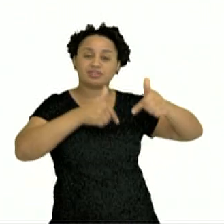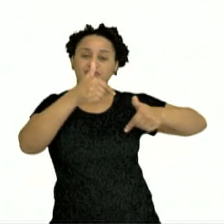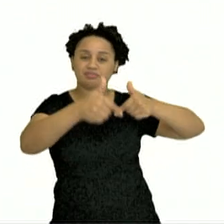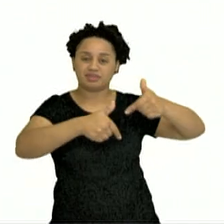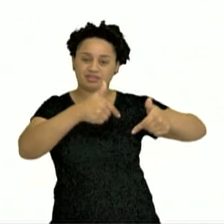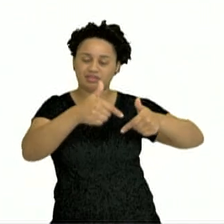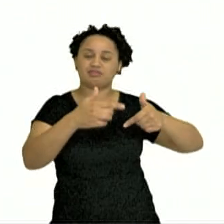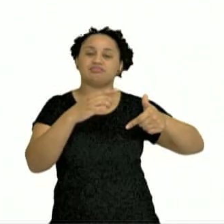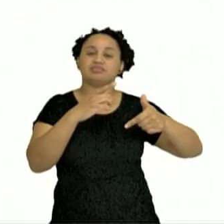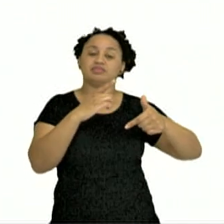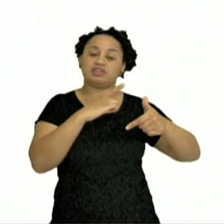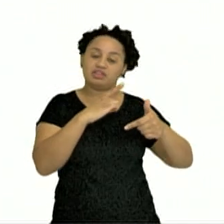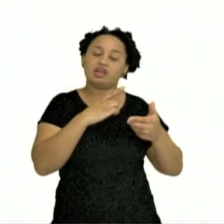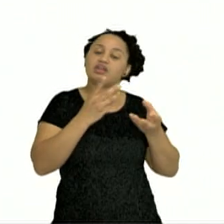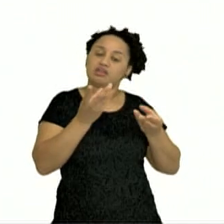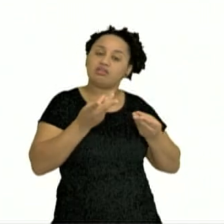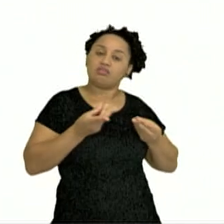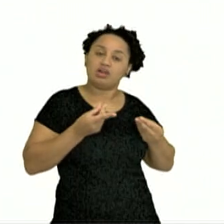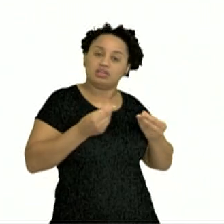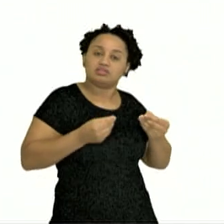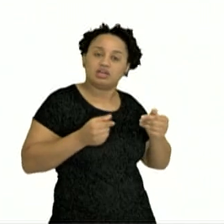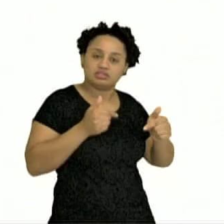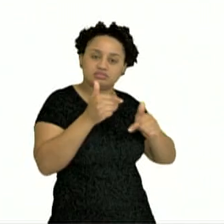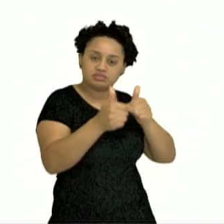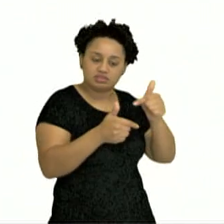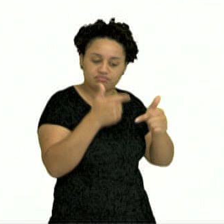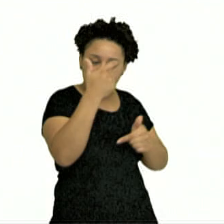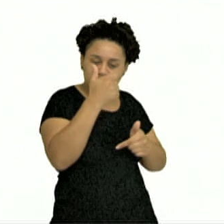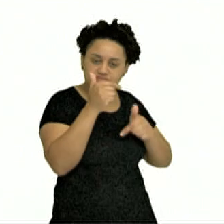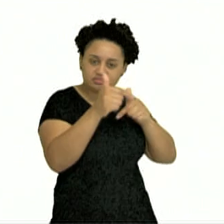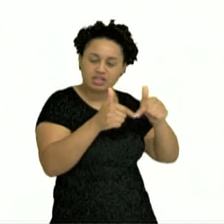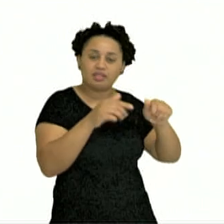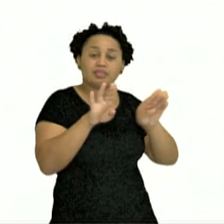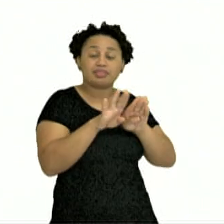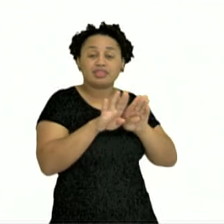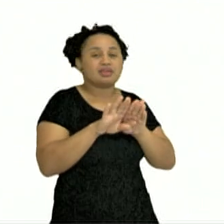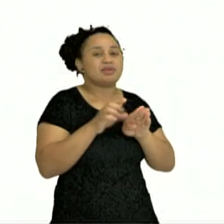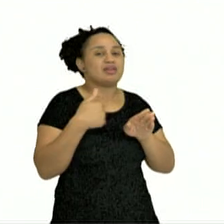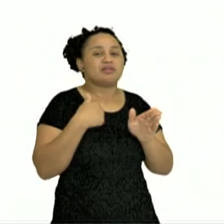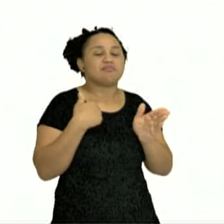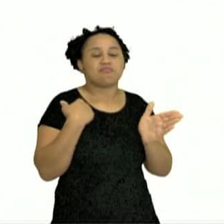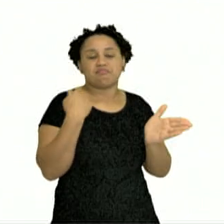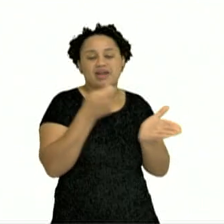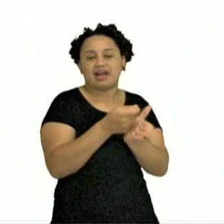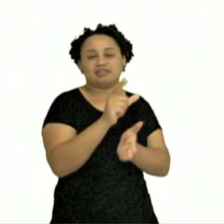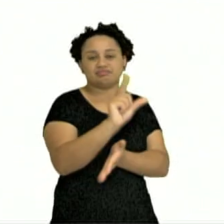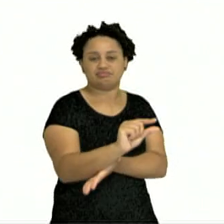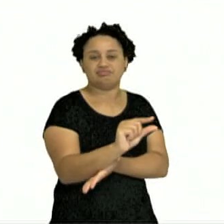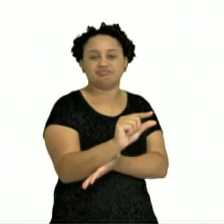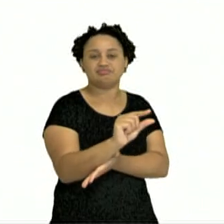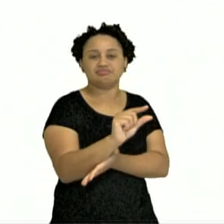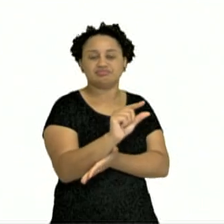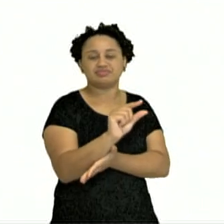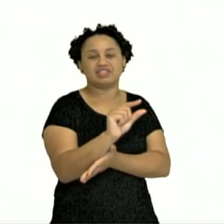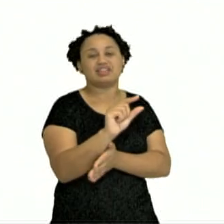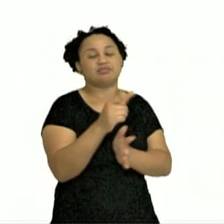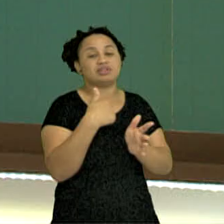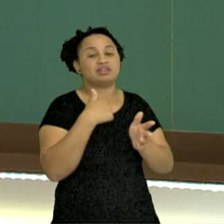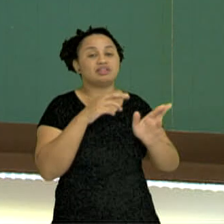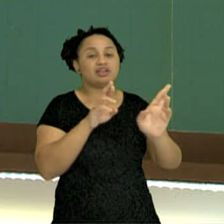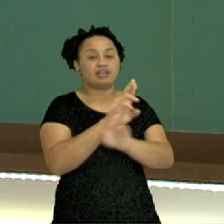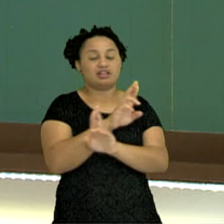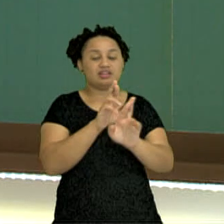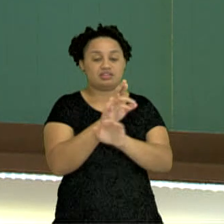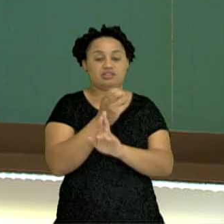obra tenha um nível de qualificação e um custo bastante acessível. Então, tem que haver essa relação entre